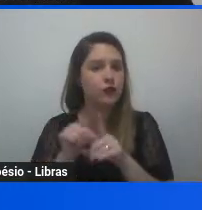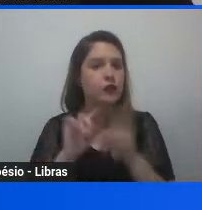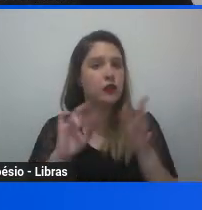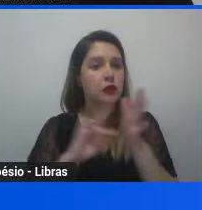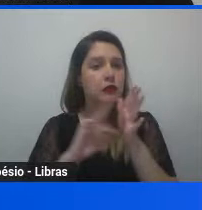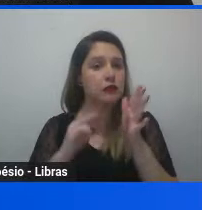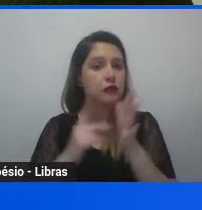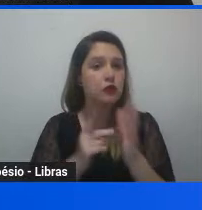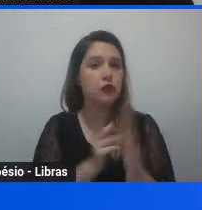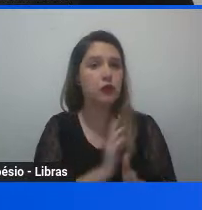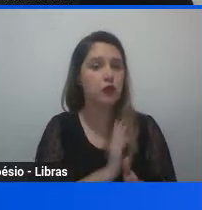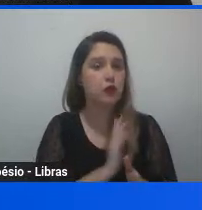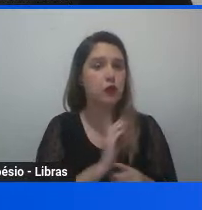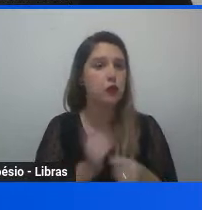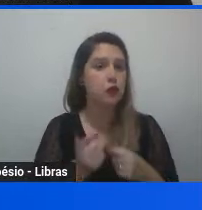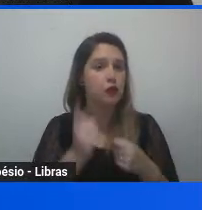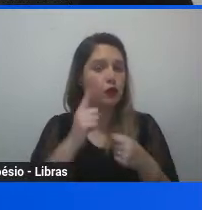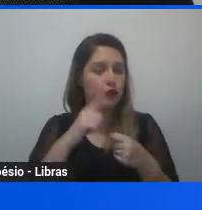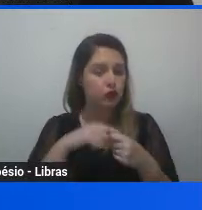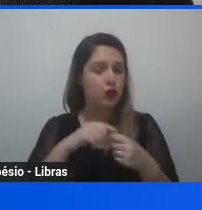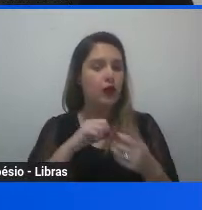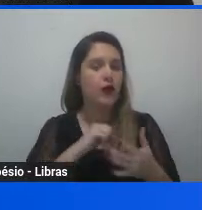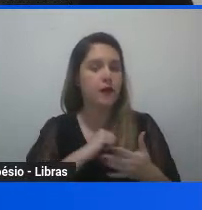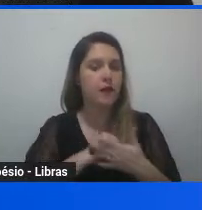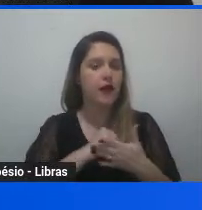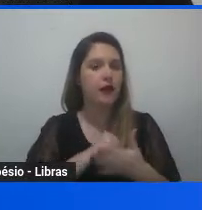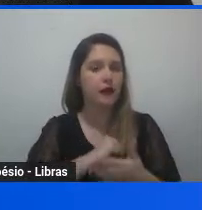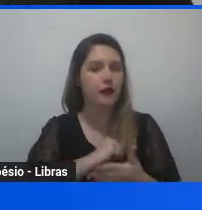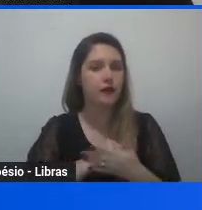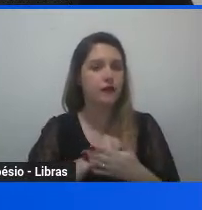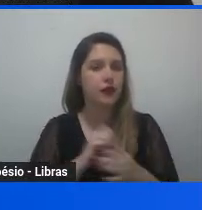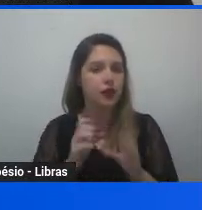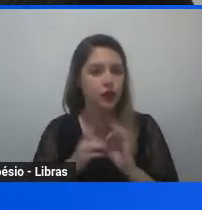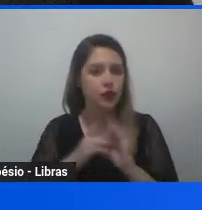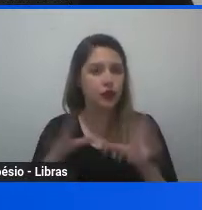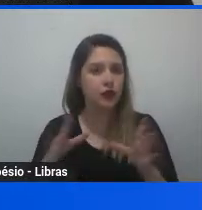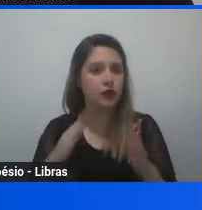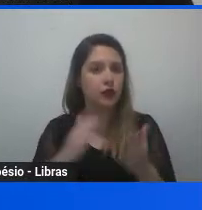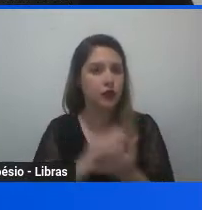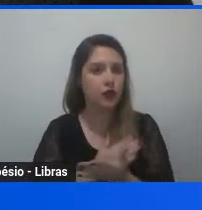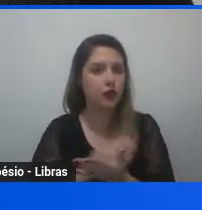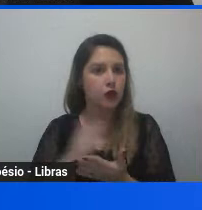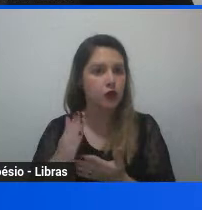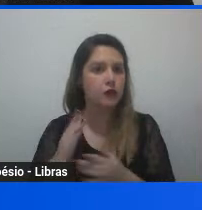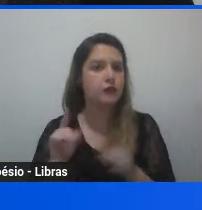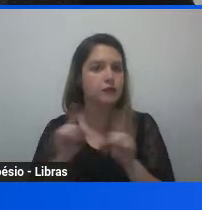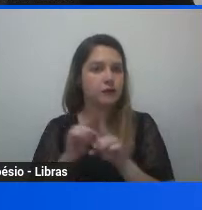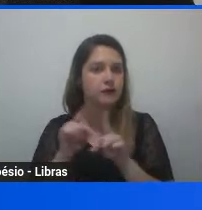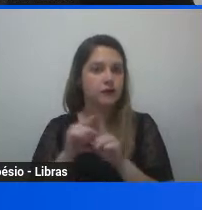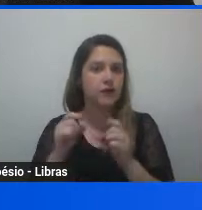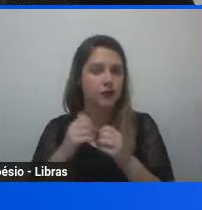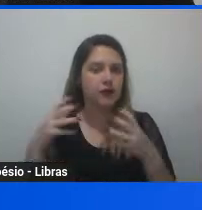coração voltou a bater. Deixou de tremer e começou a bater.